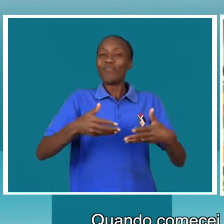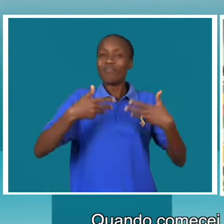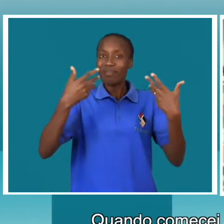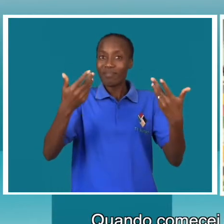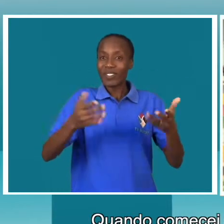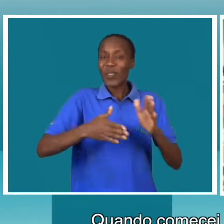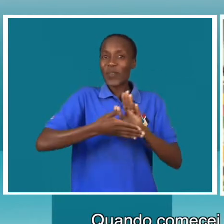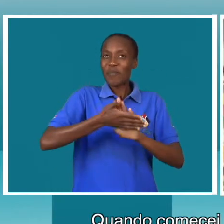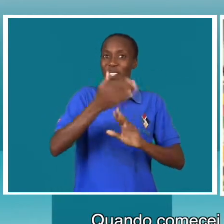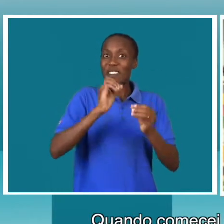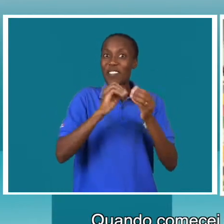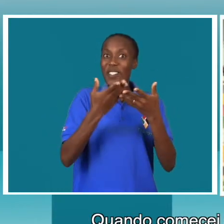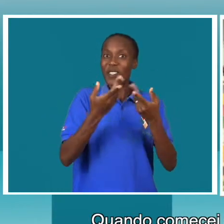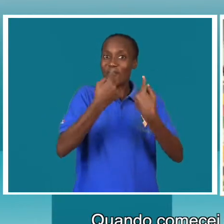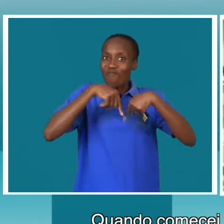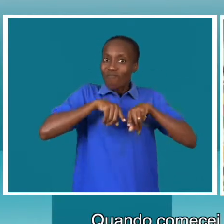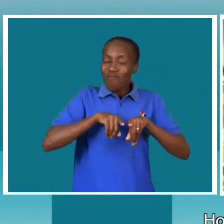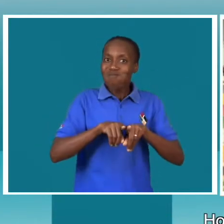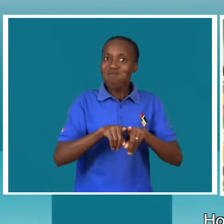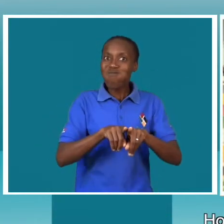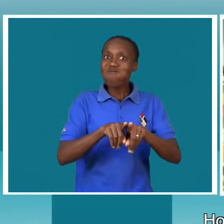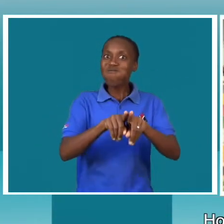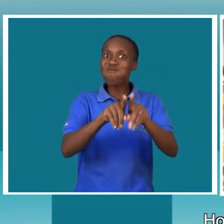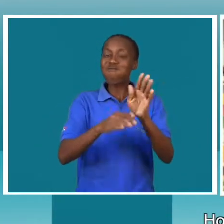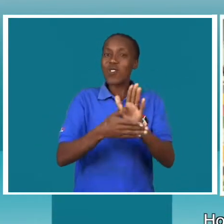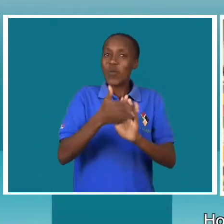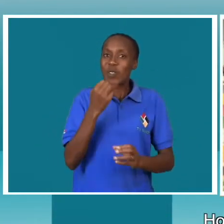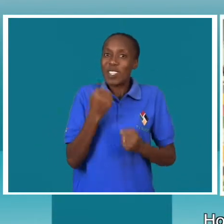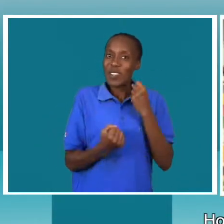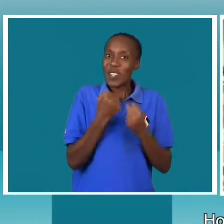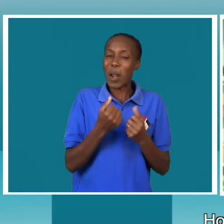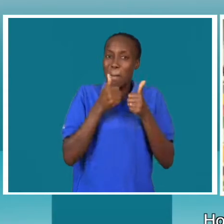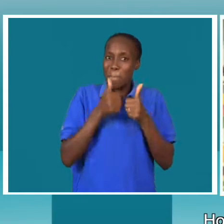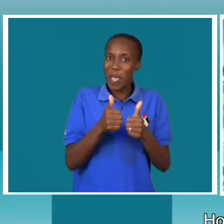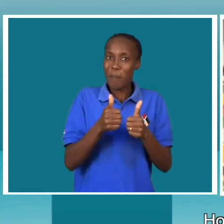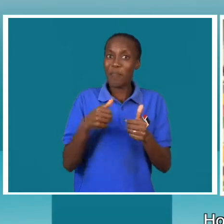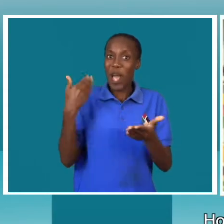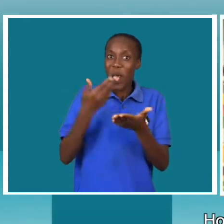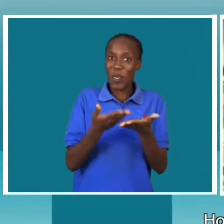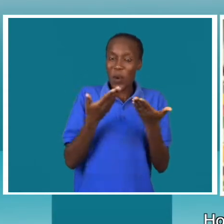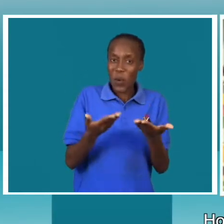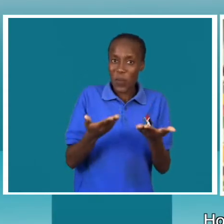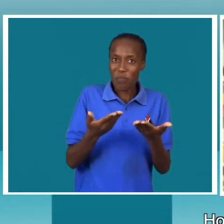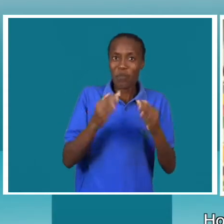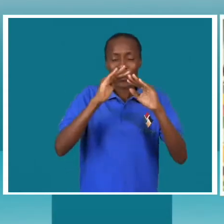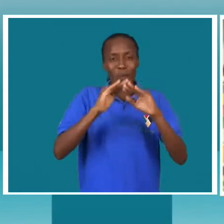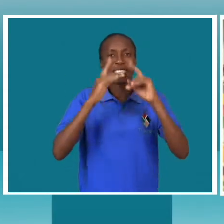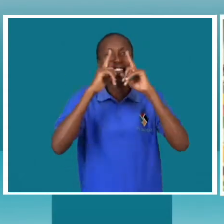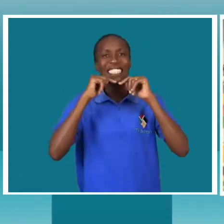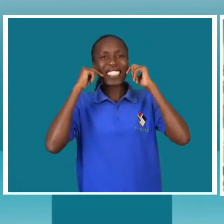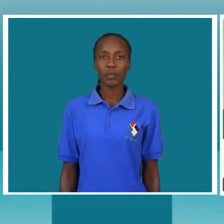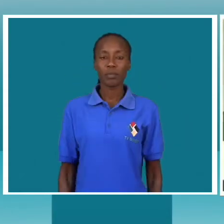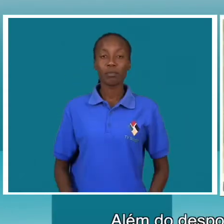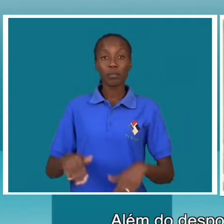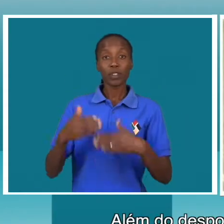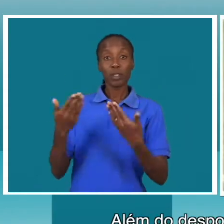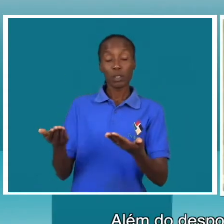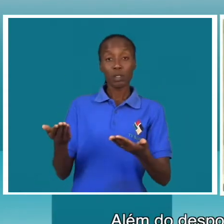fomos se combinando, né? Começamos a correr bem até hoje. Era um pouco assim, hoje eu recebi que estou satisfeito mesmo.